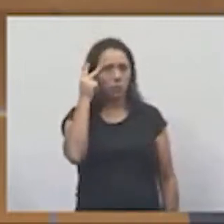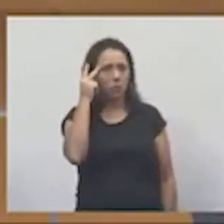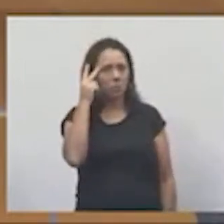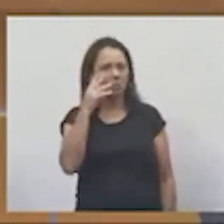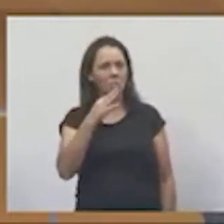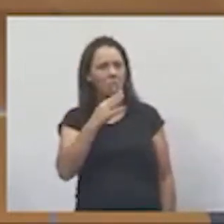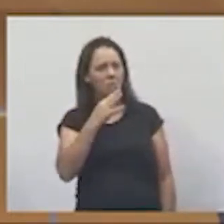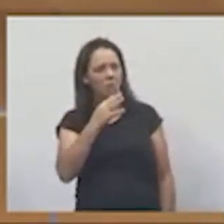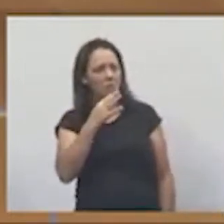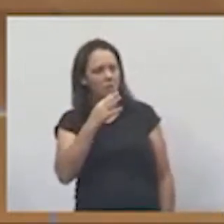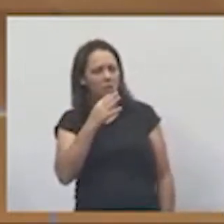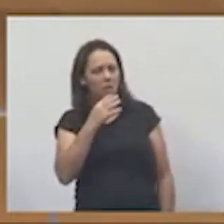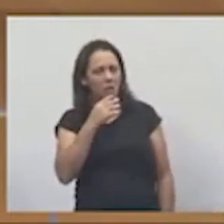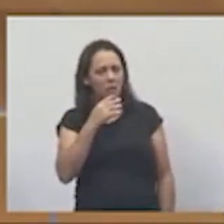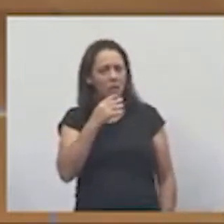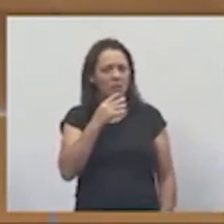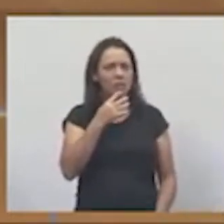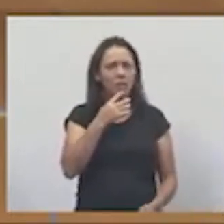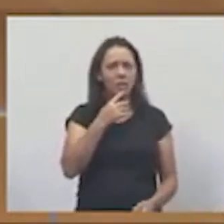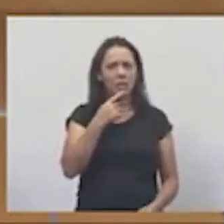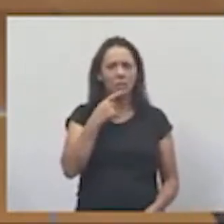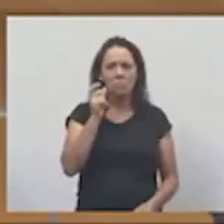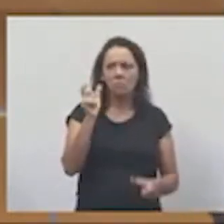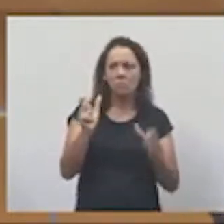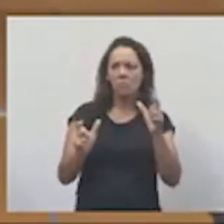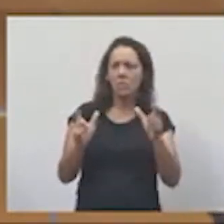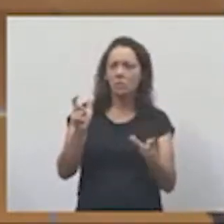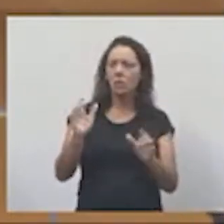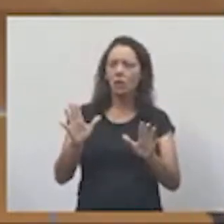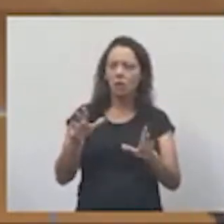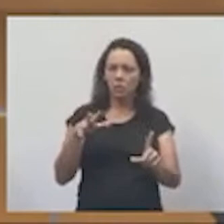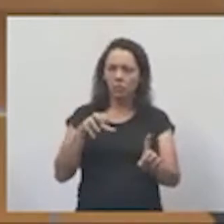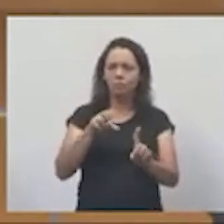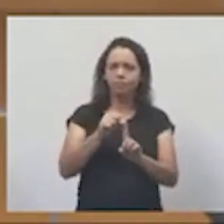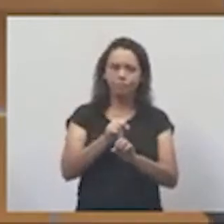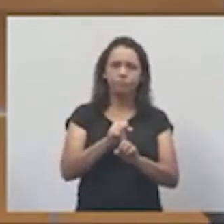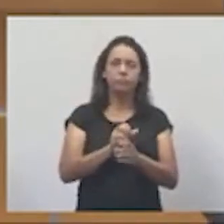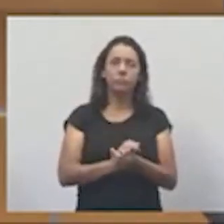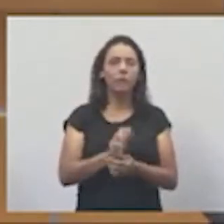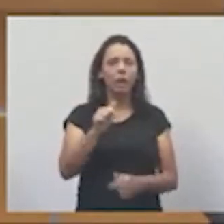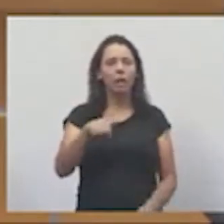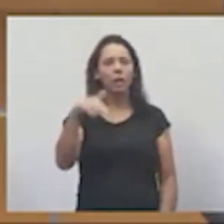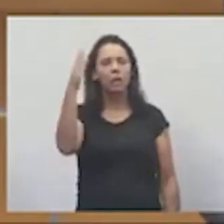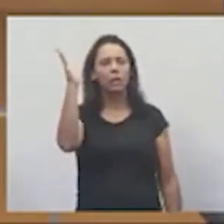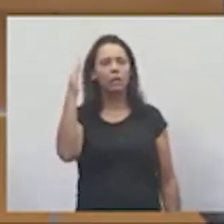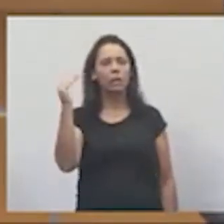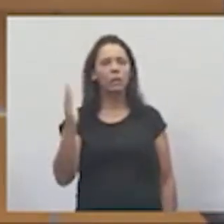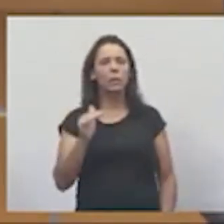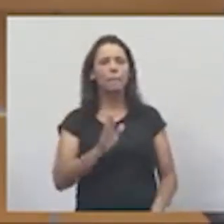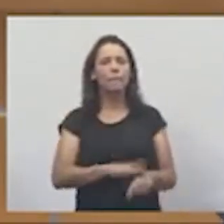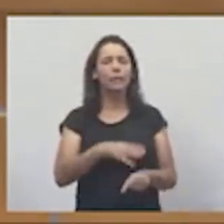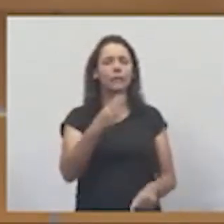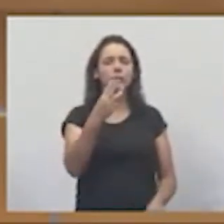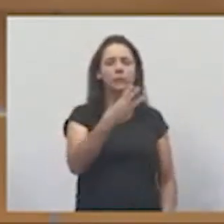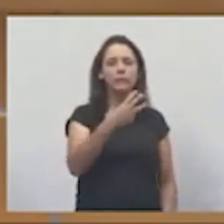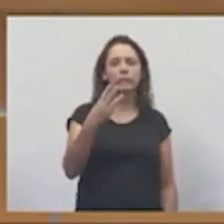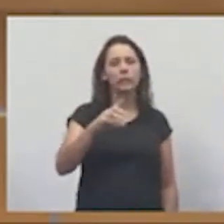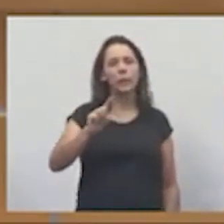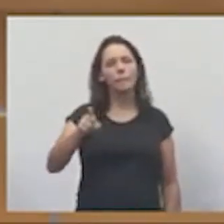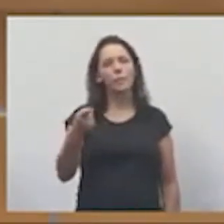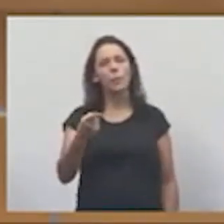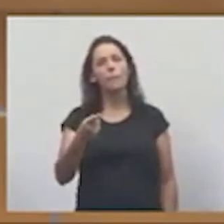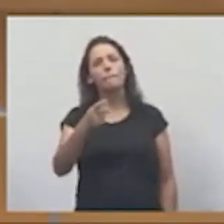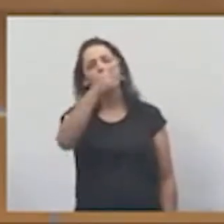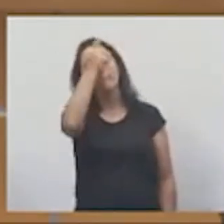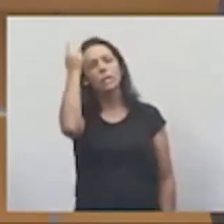pessoa da violência de trânsito. Os números são assustadores. No Brasil, são mais de 33 mil mortes